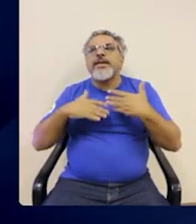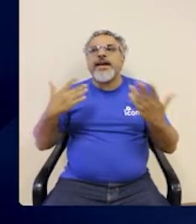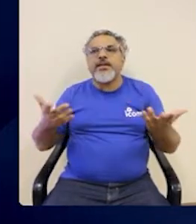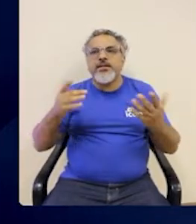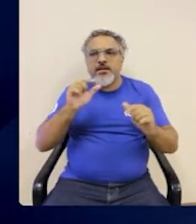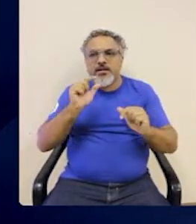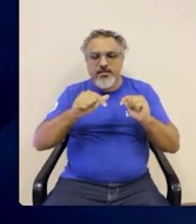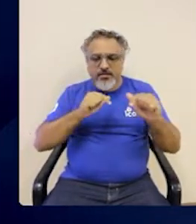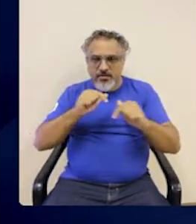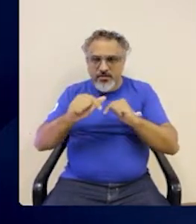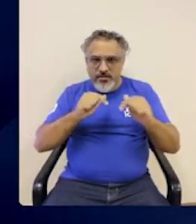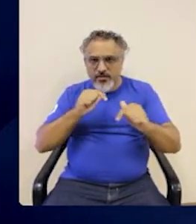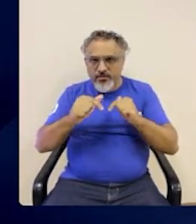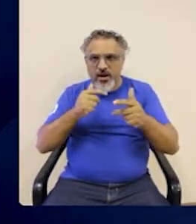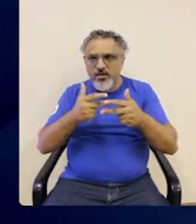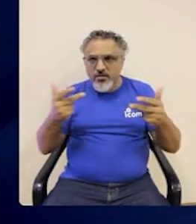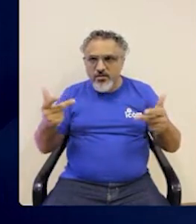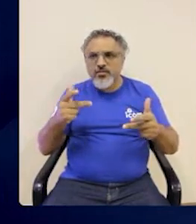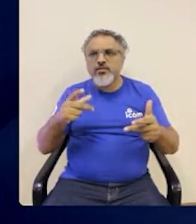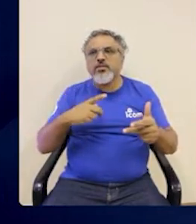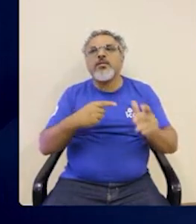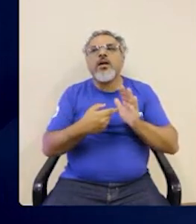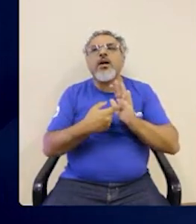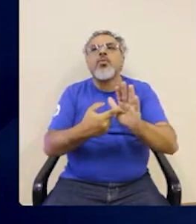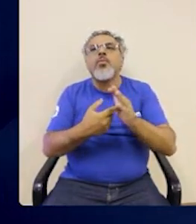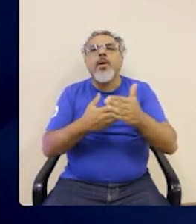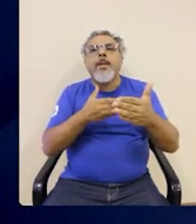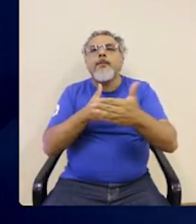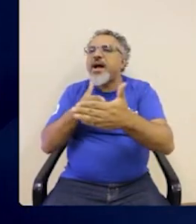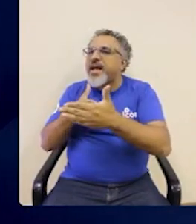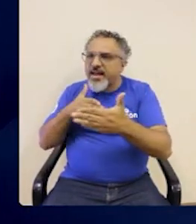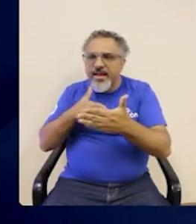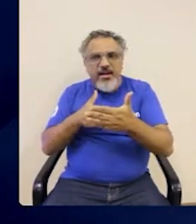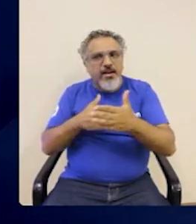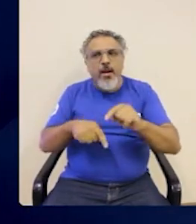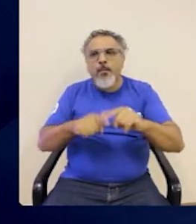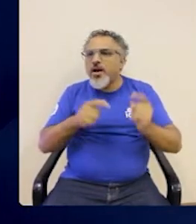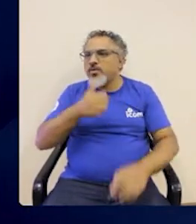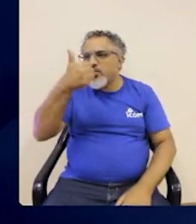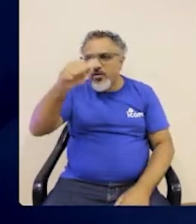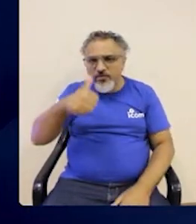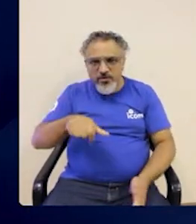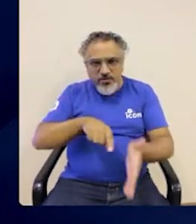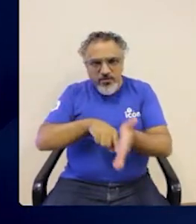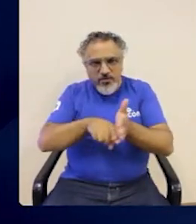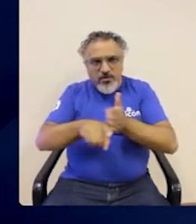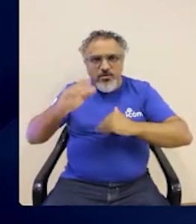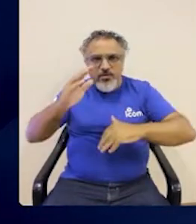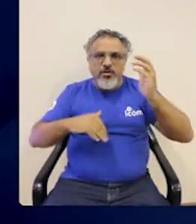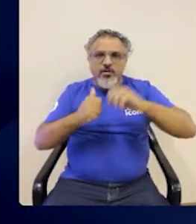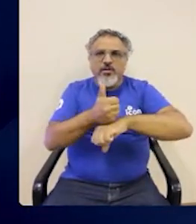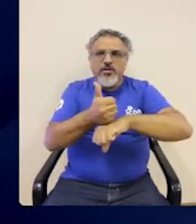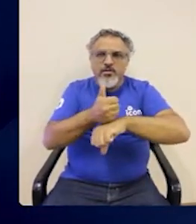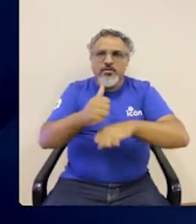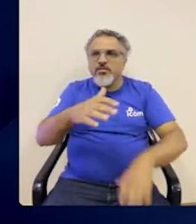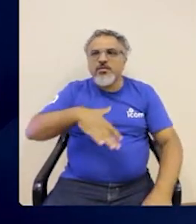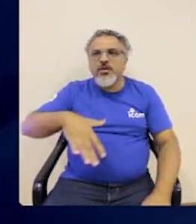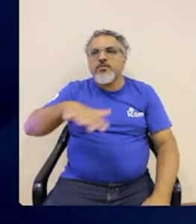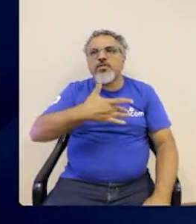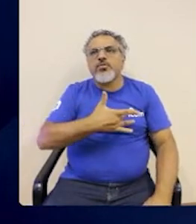esses trabalhos eles trazem algumas das barreiras, mas não avaliam especificamente os profissionais dos serviços públicos, né? E